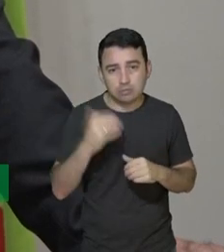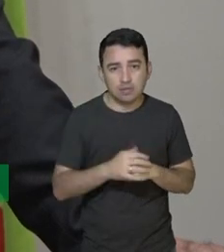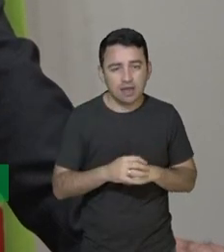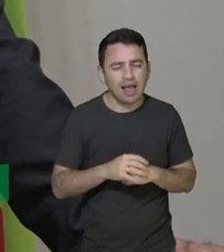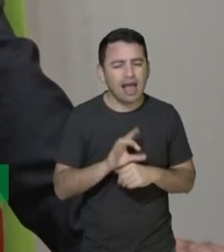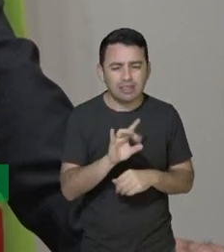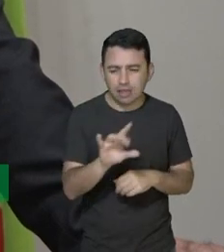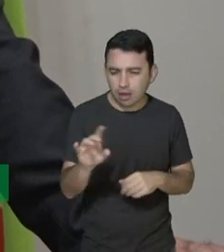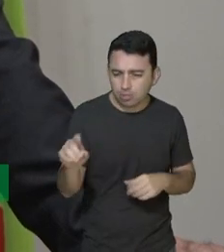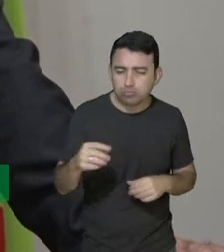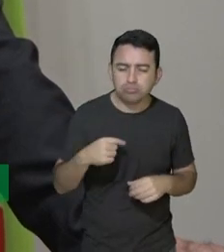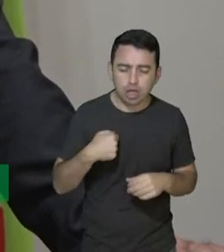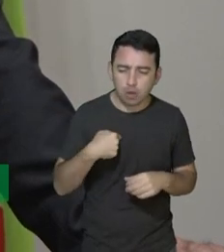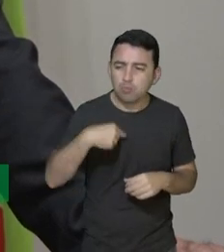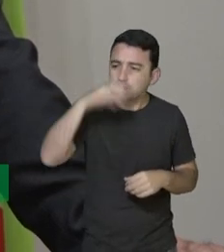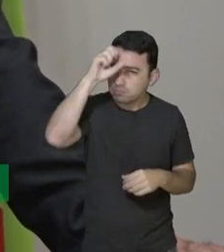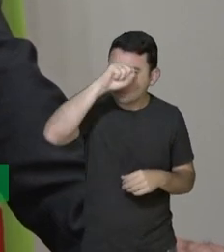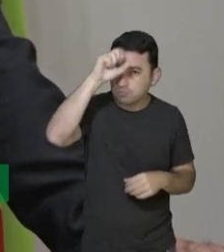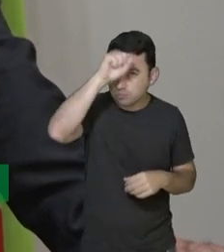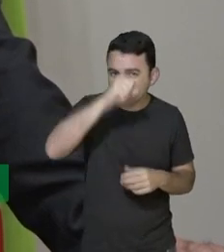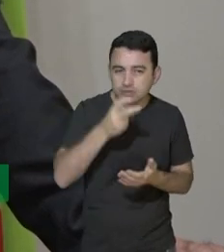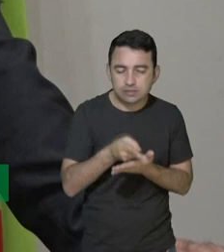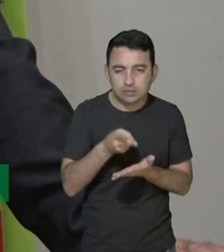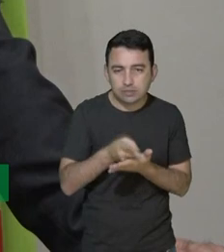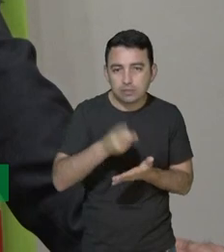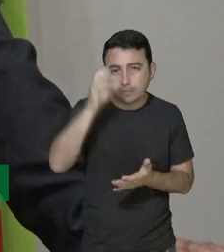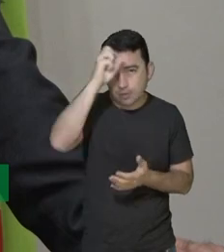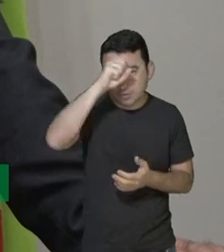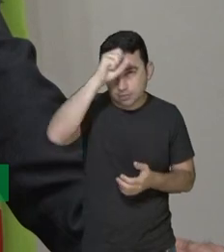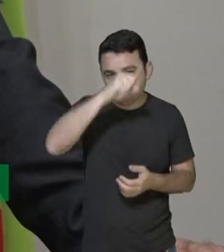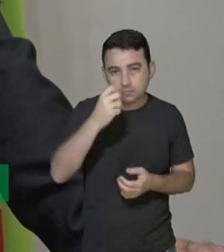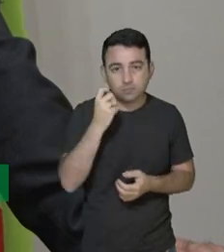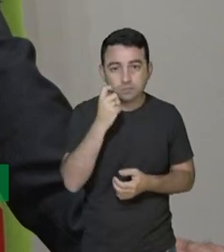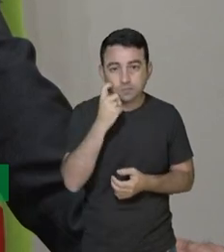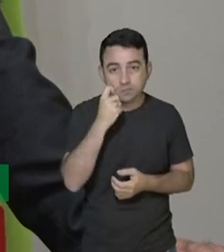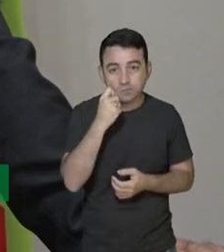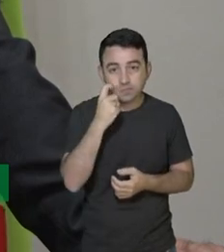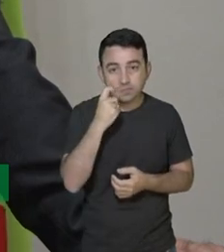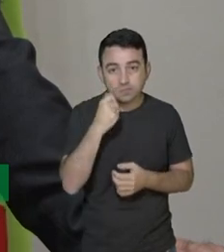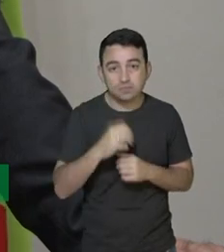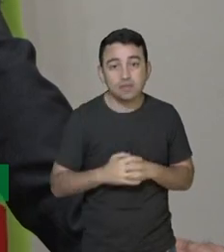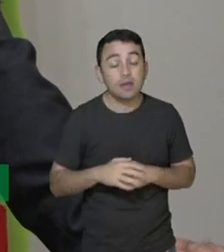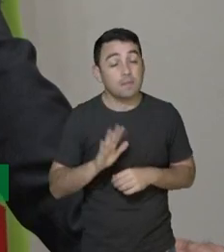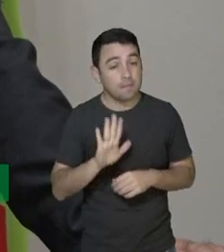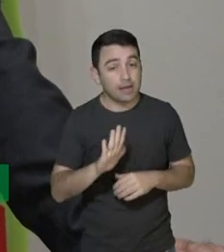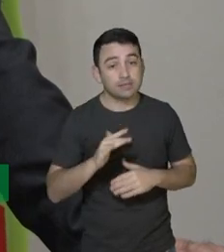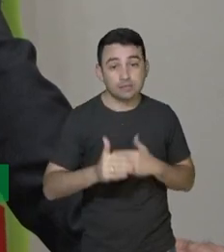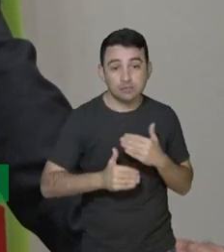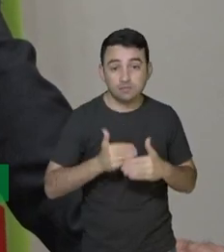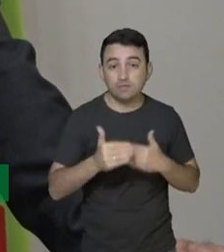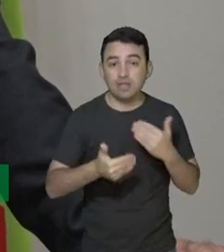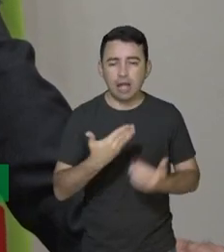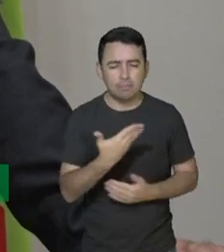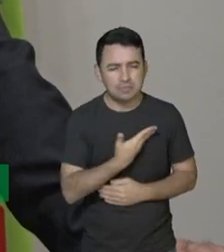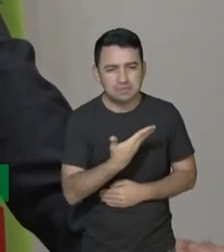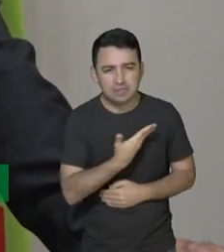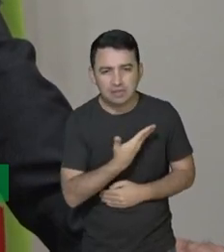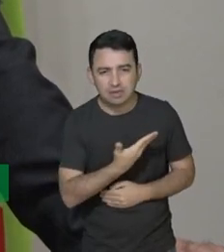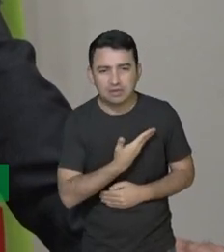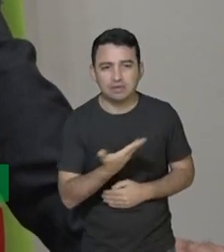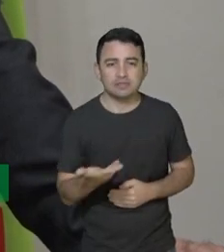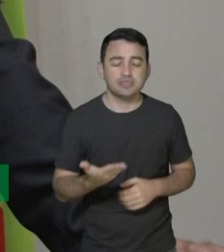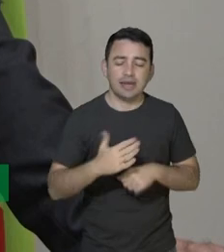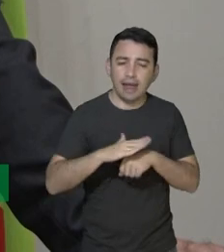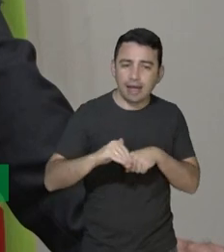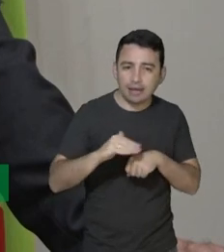para nos ensinar, para a gente aprender. Mas a construção da amizade, do